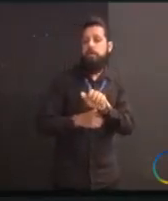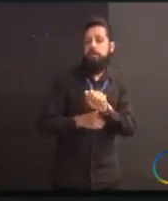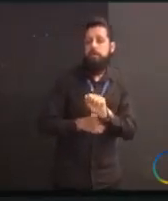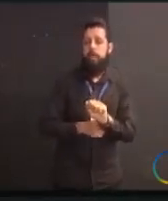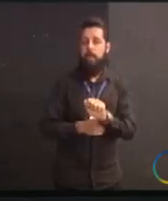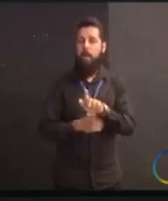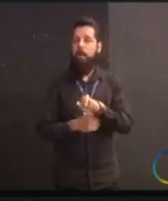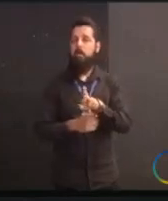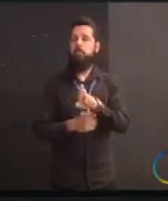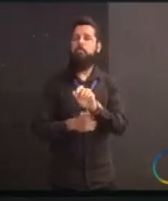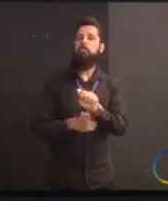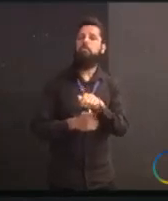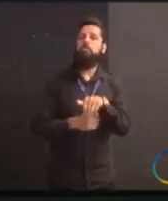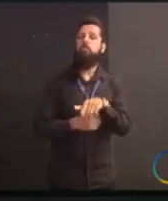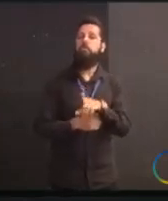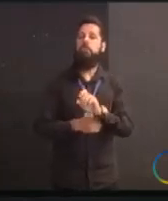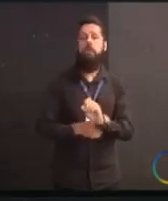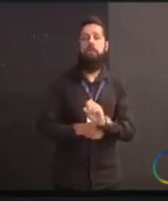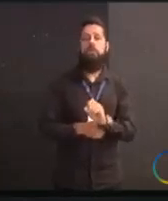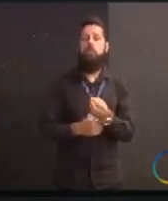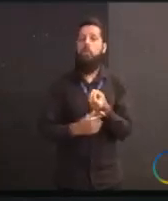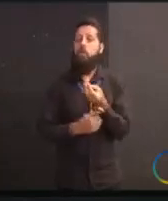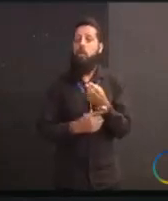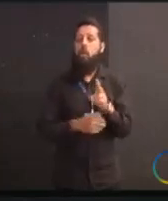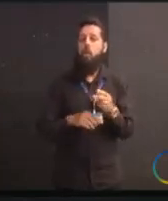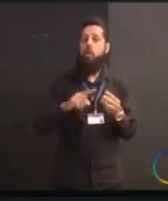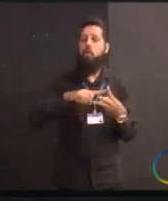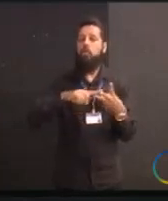ou Cachoeira das Três Moças.